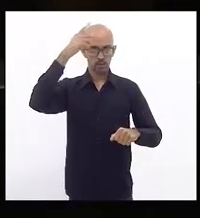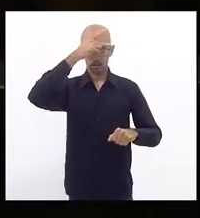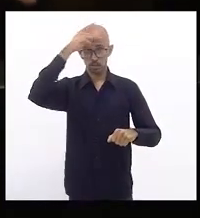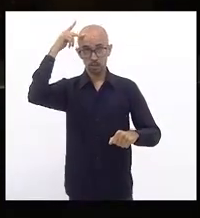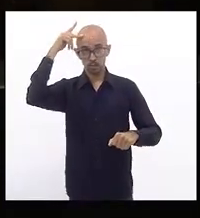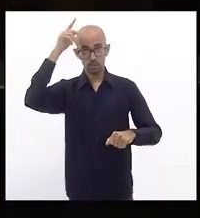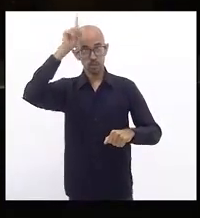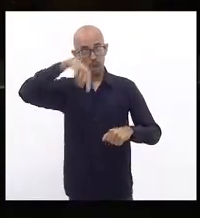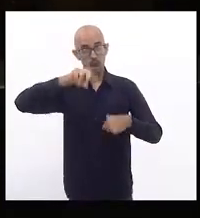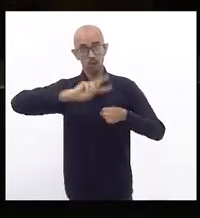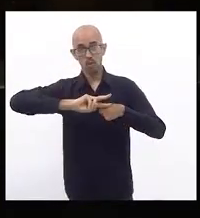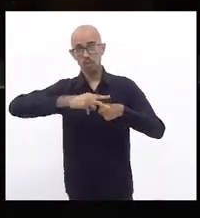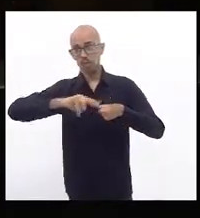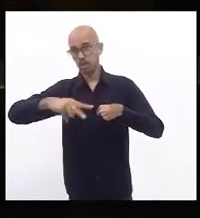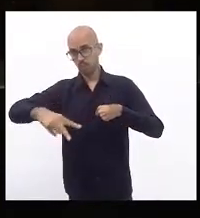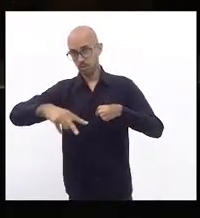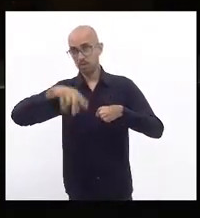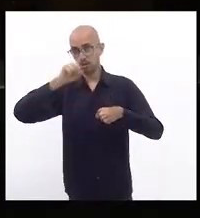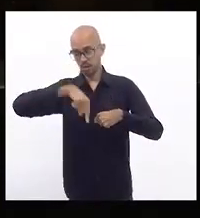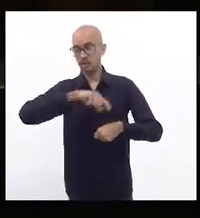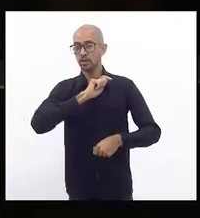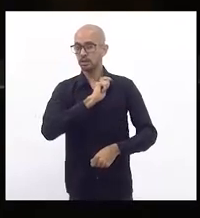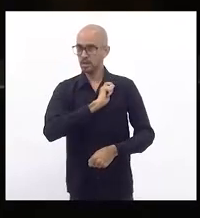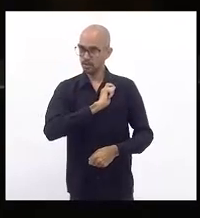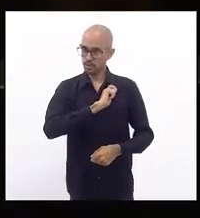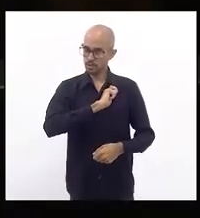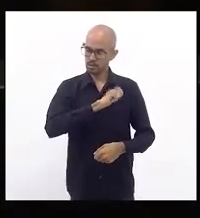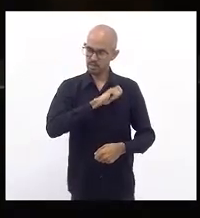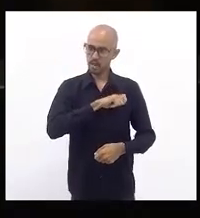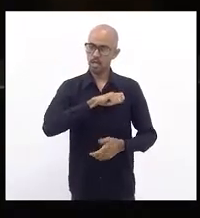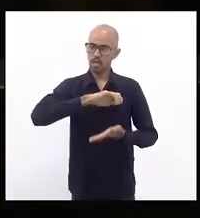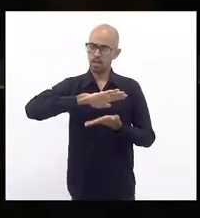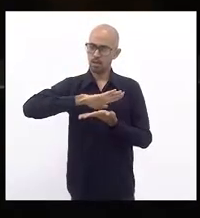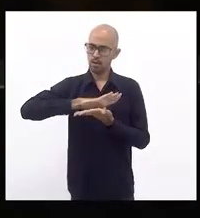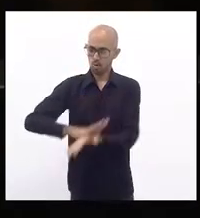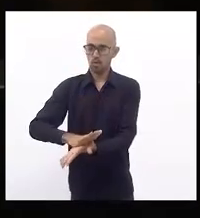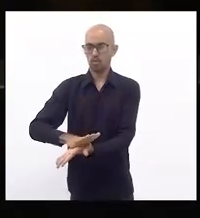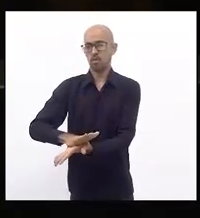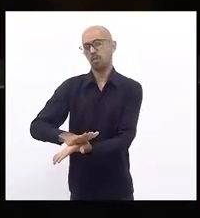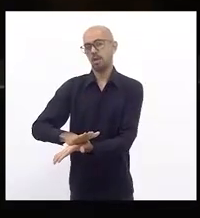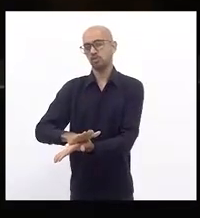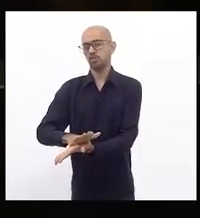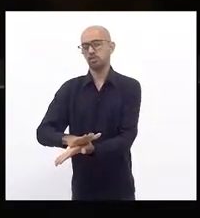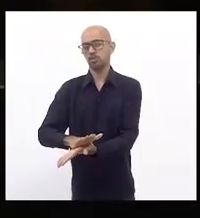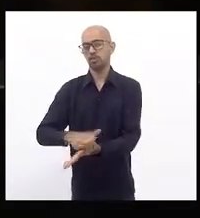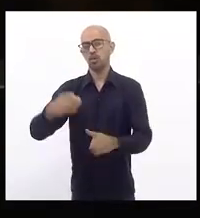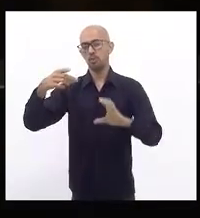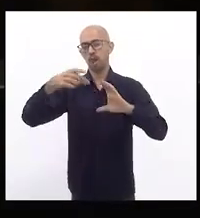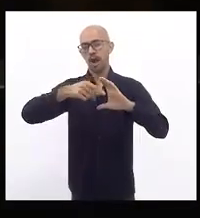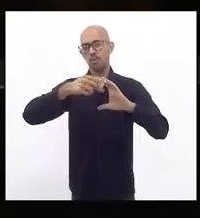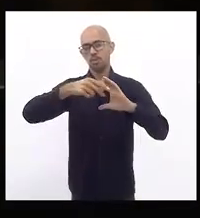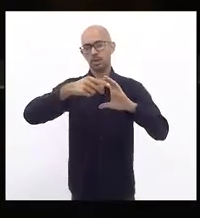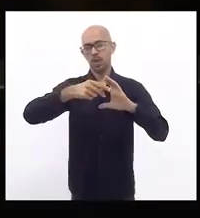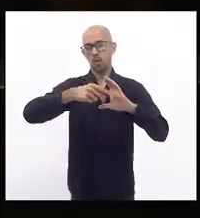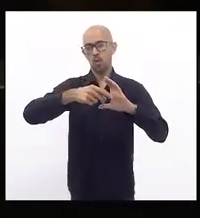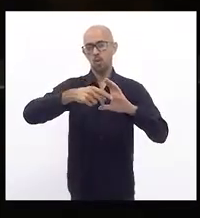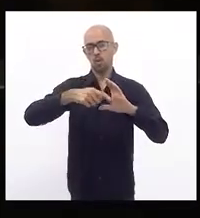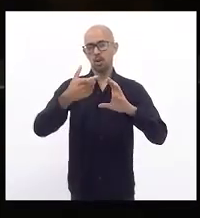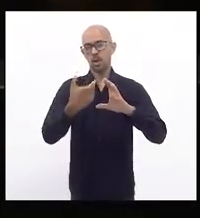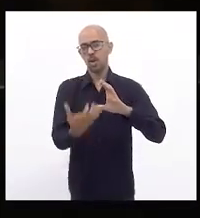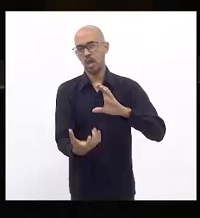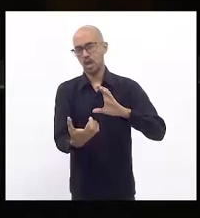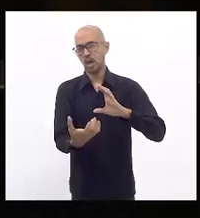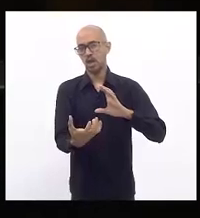é resultado da perversidade, da crueldade, como o capital querer,